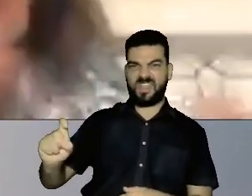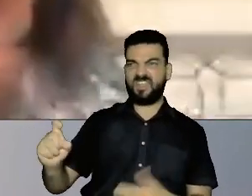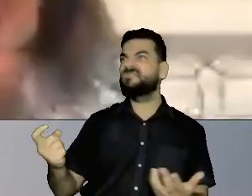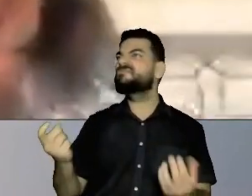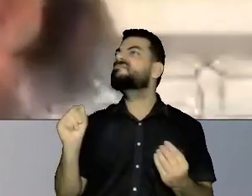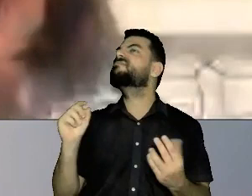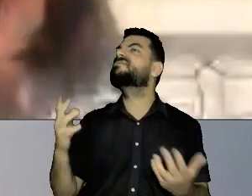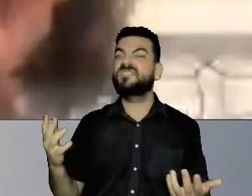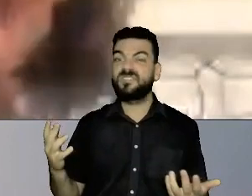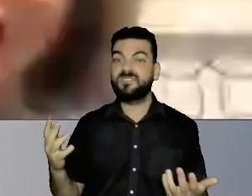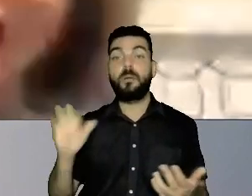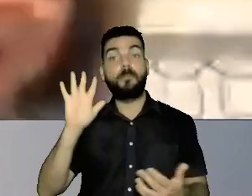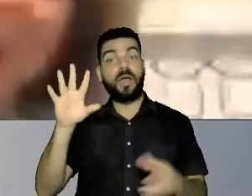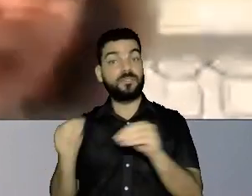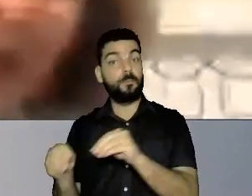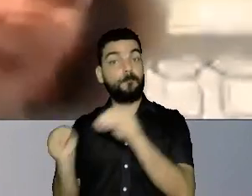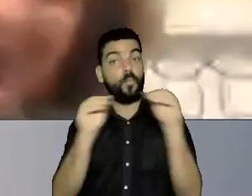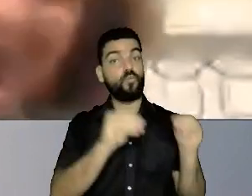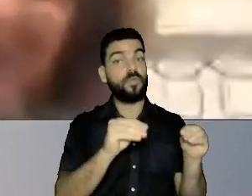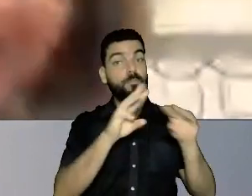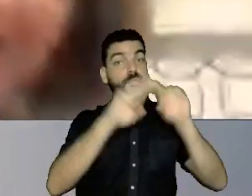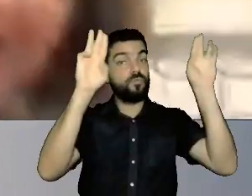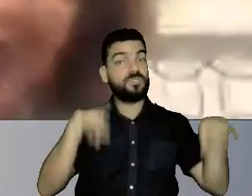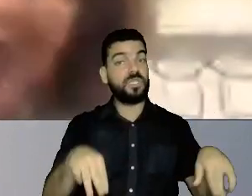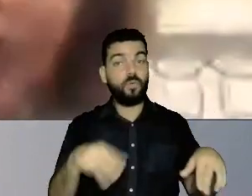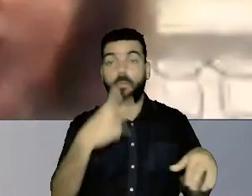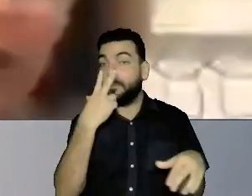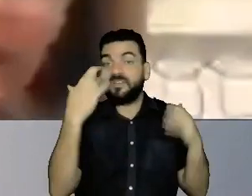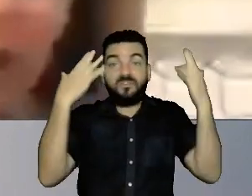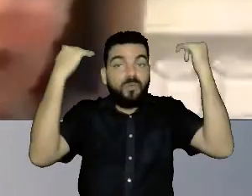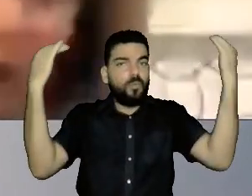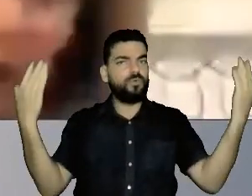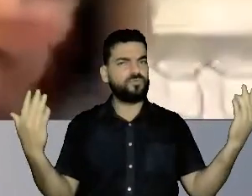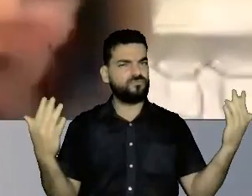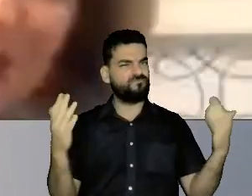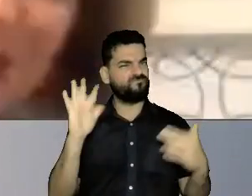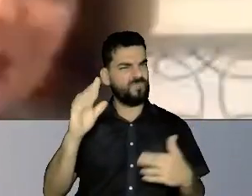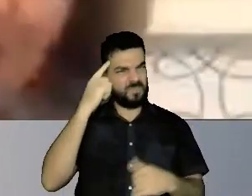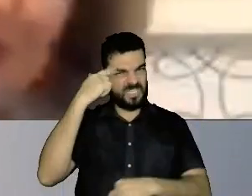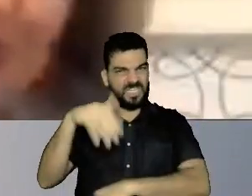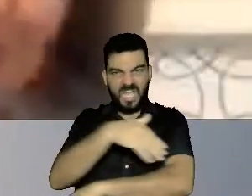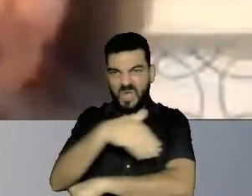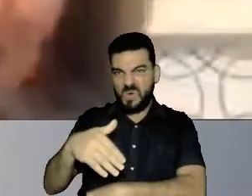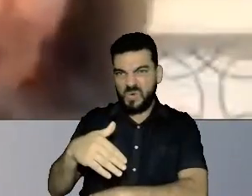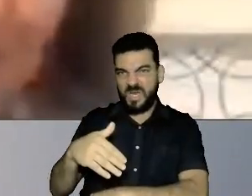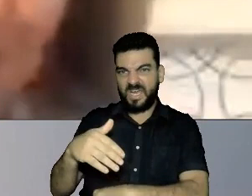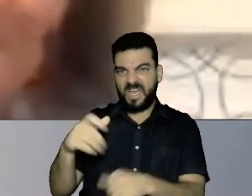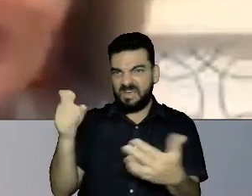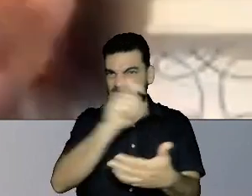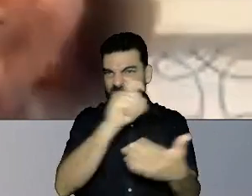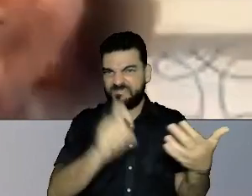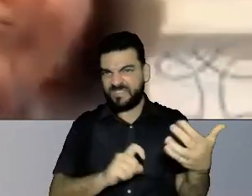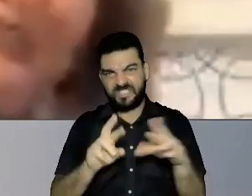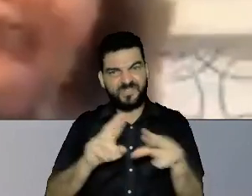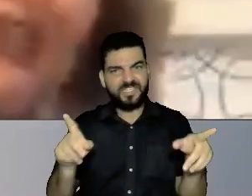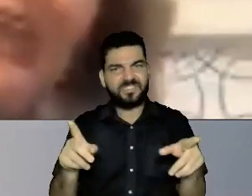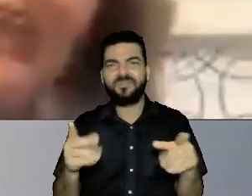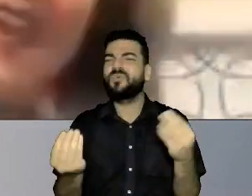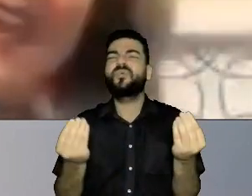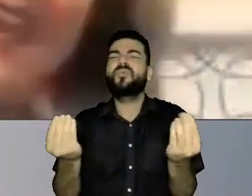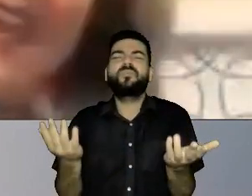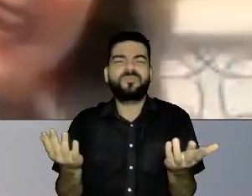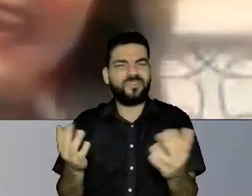museu, é uma obra de arte, mas se estiver na rua, ela não é um grafite, ela é uma pichação, né?